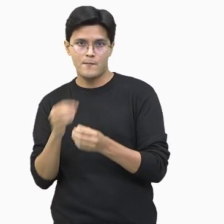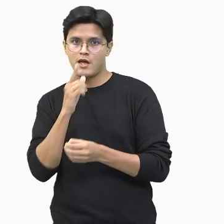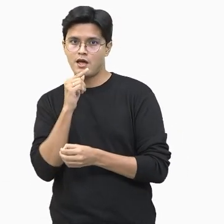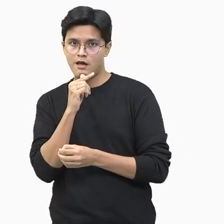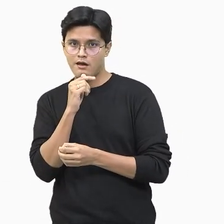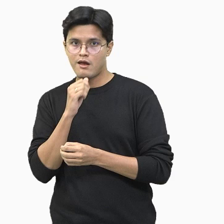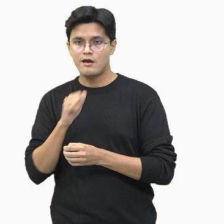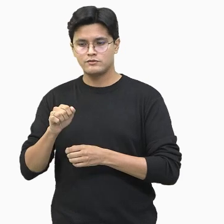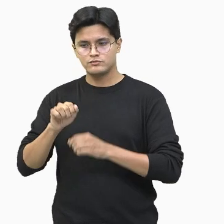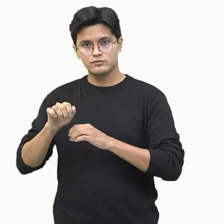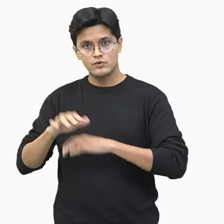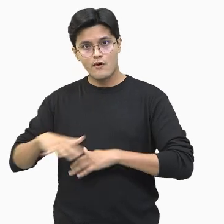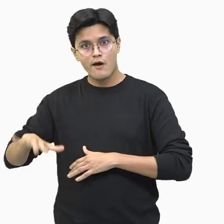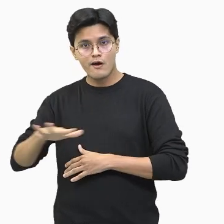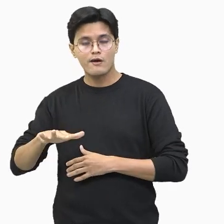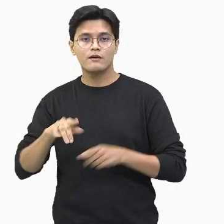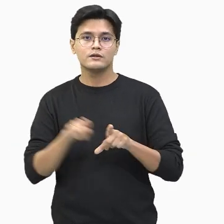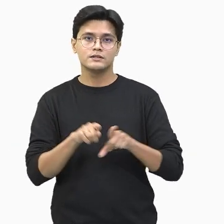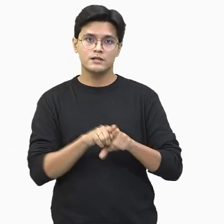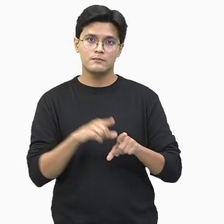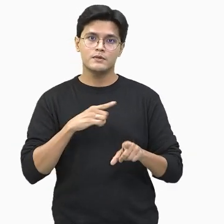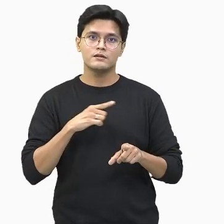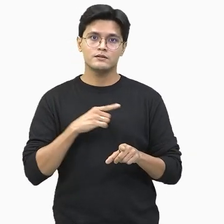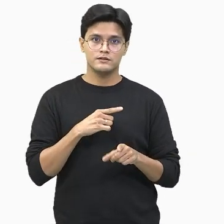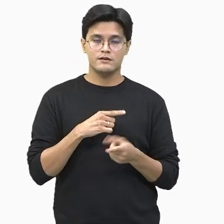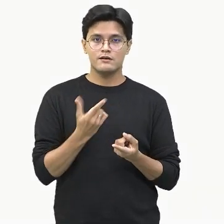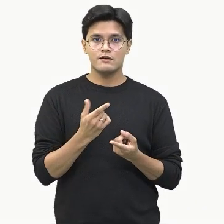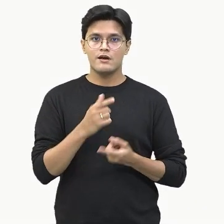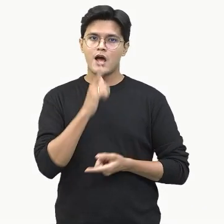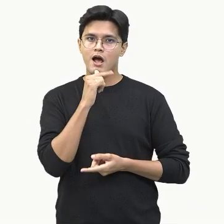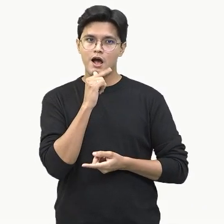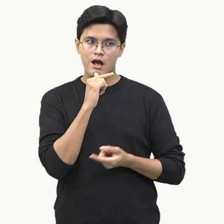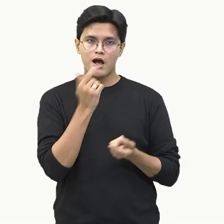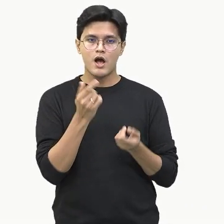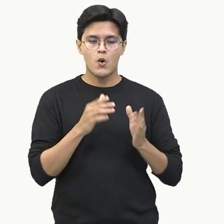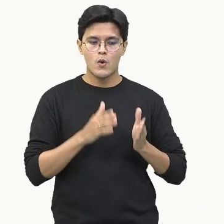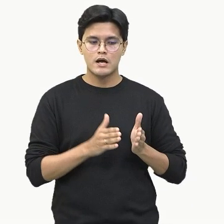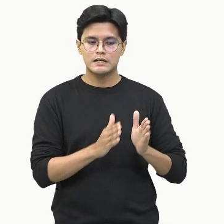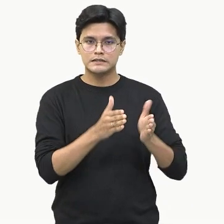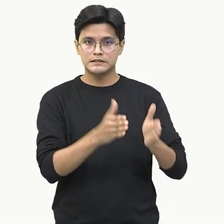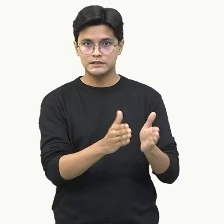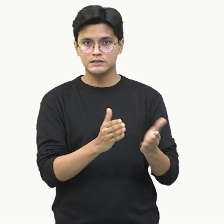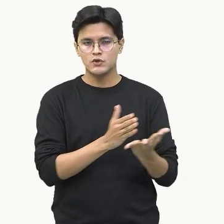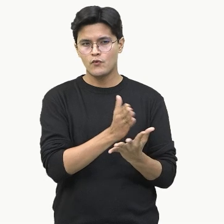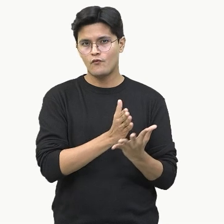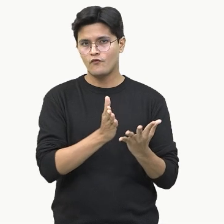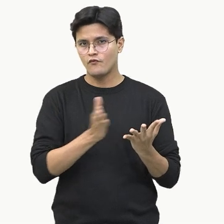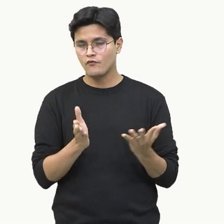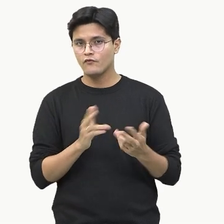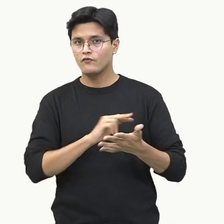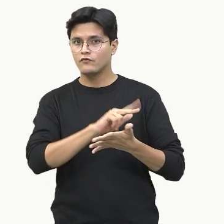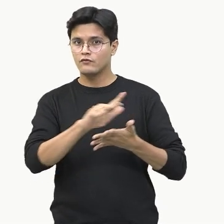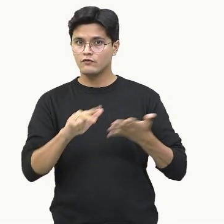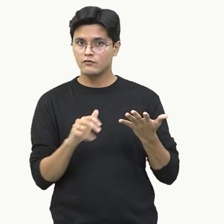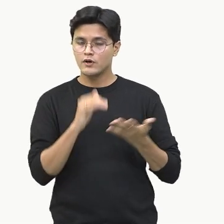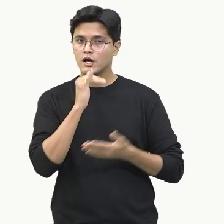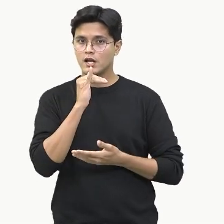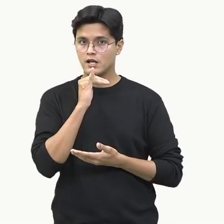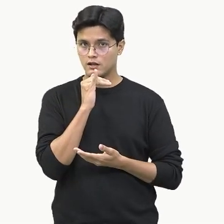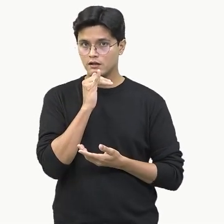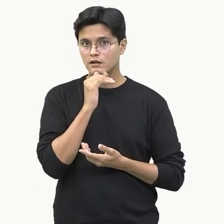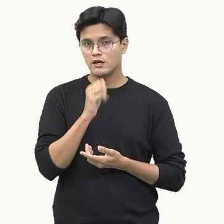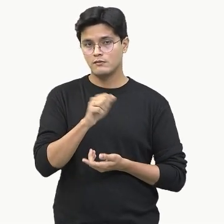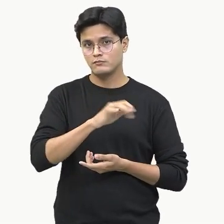bacias hidrográficas inclusive muitas bacias principalmente aí na região norte né com o destaque para a bacia hidrográfica da